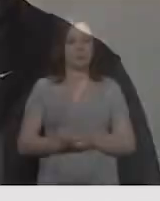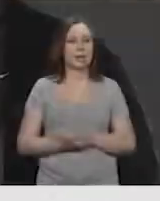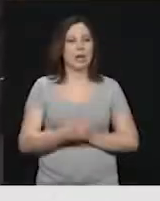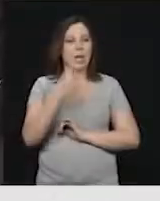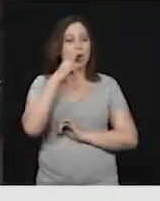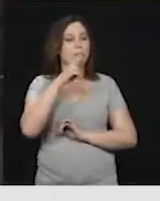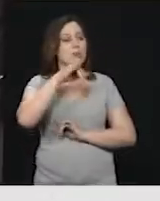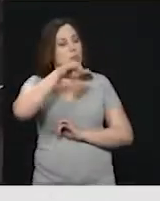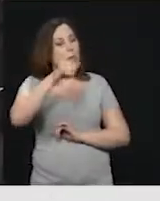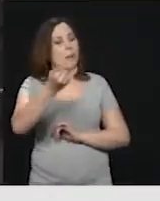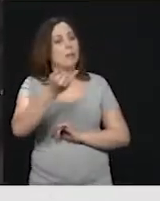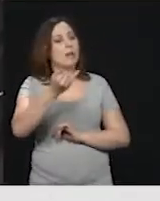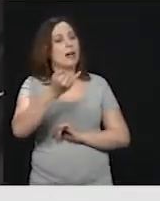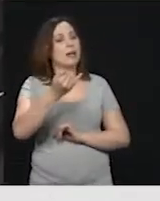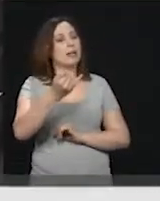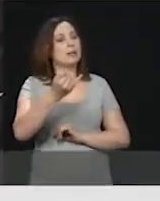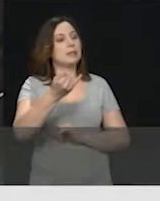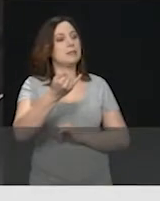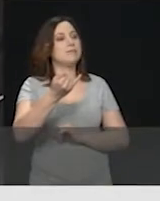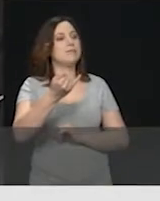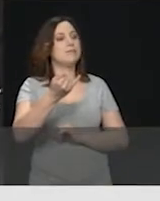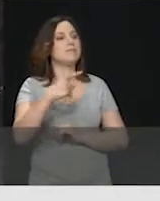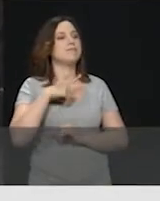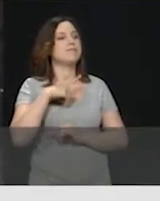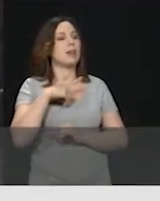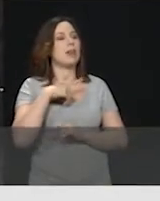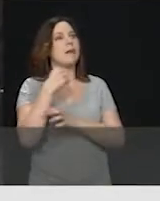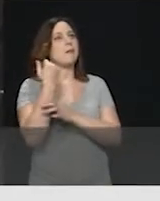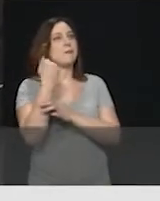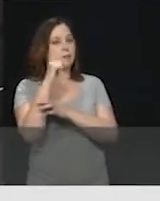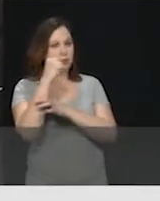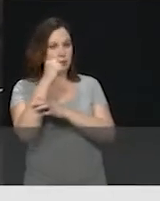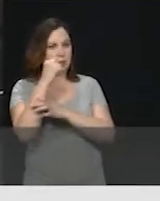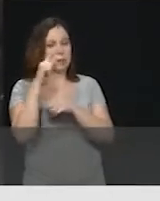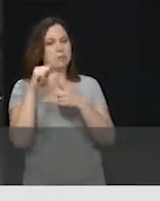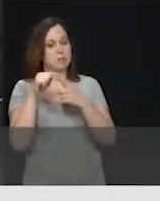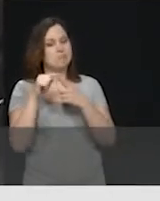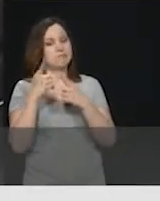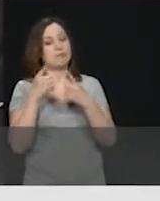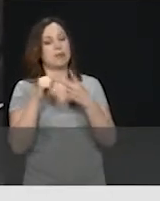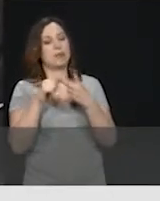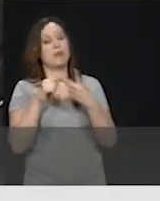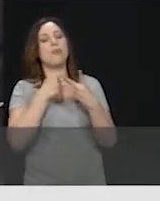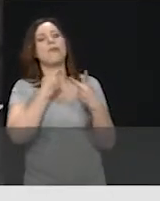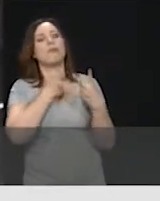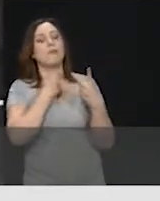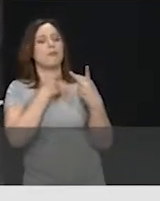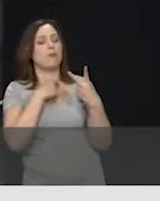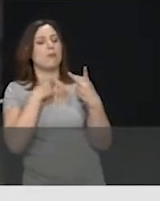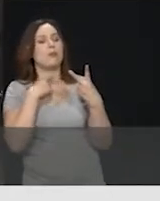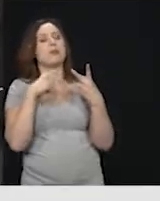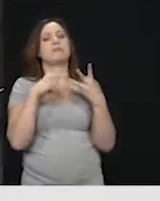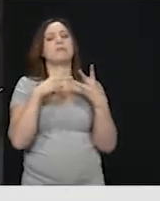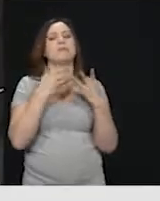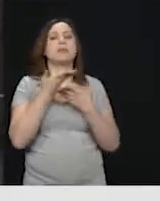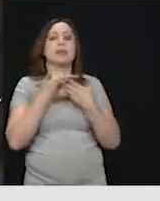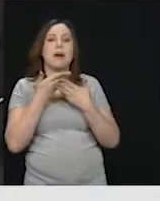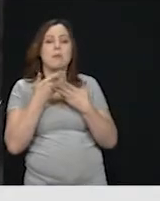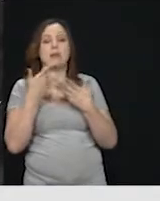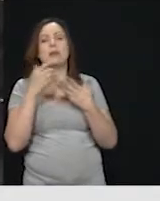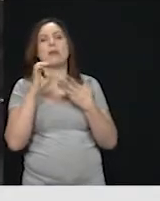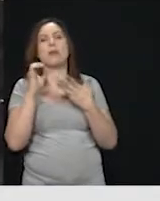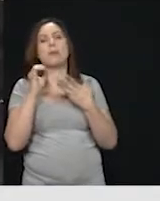eu vejo que é a oportunidade que ela tem que ficar além da fisioterapia